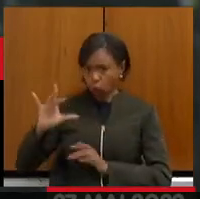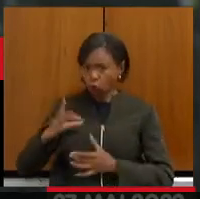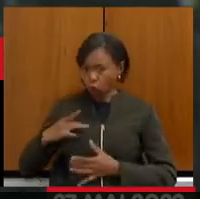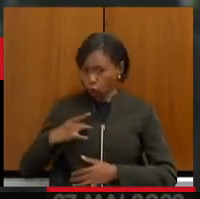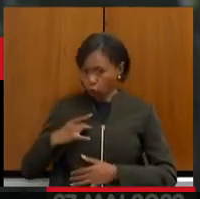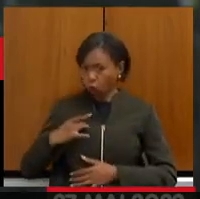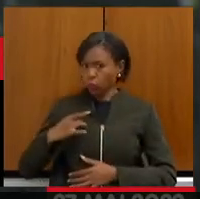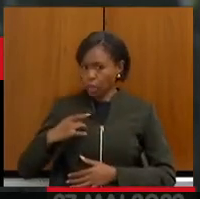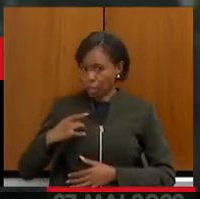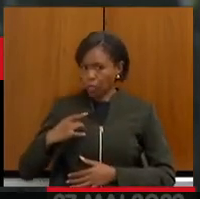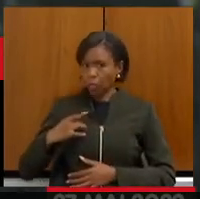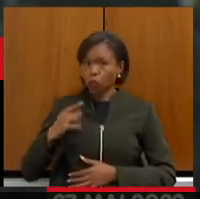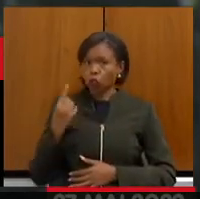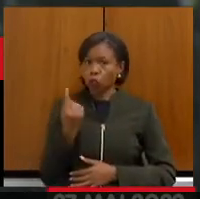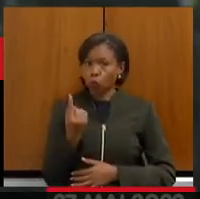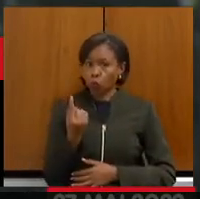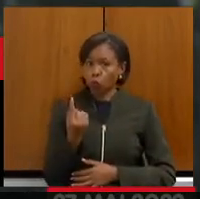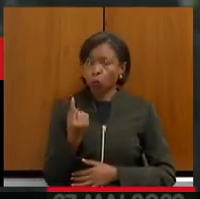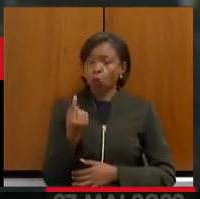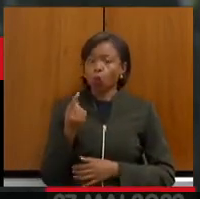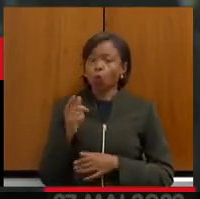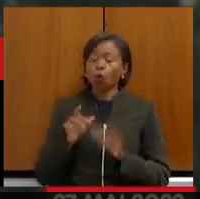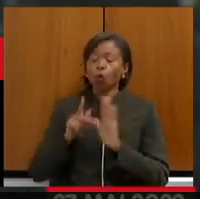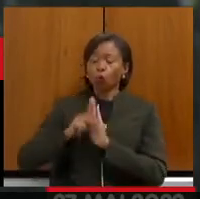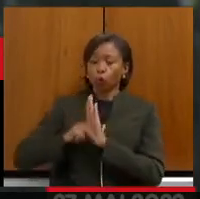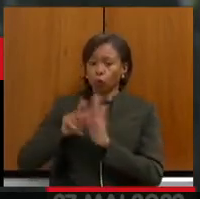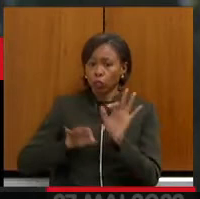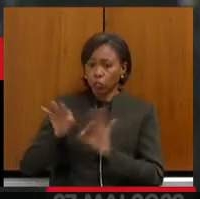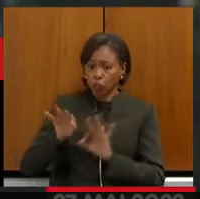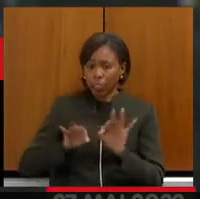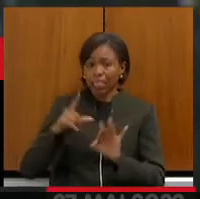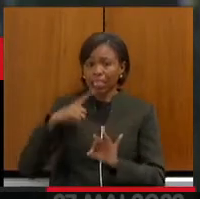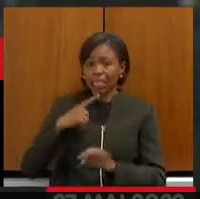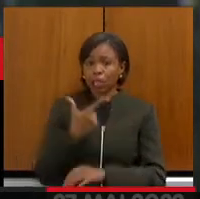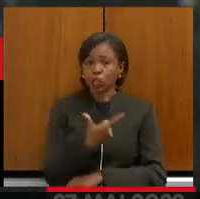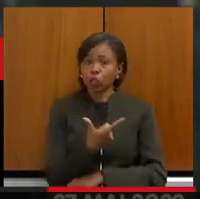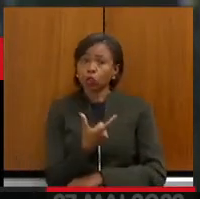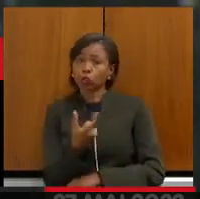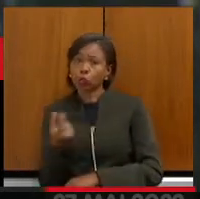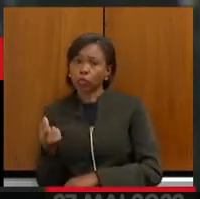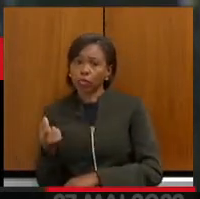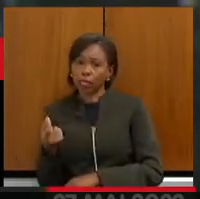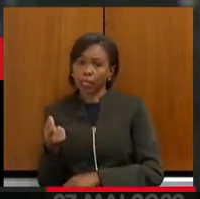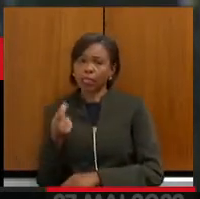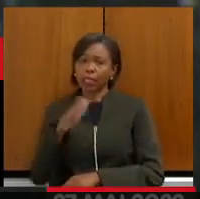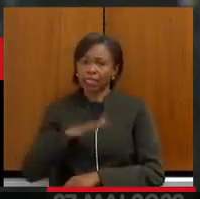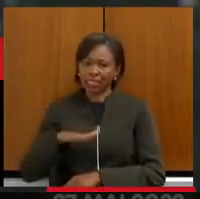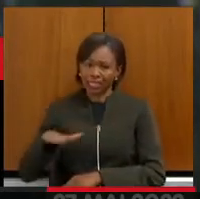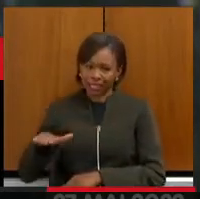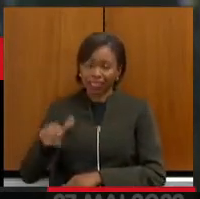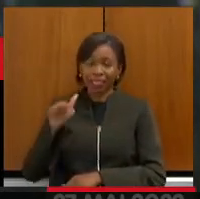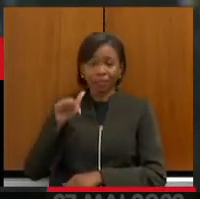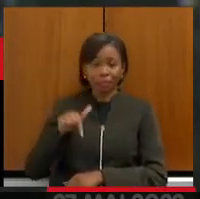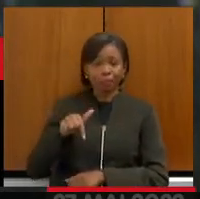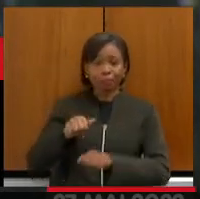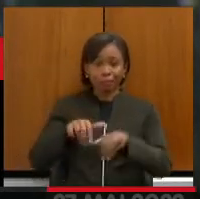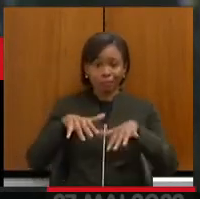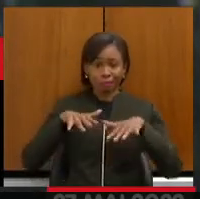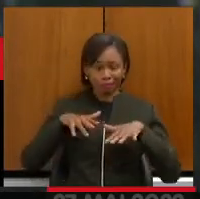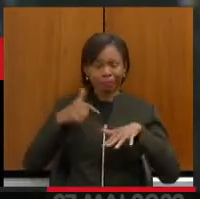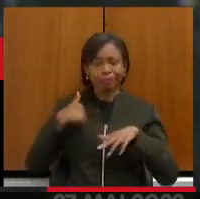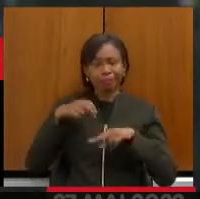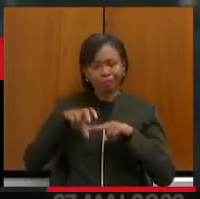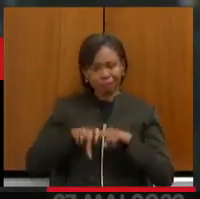projeto que hoje Ele atende 200 crianças e aqui sentada nesse plenário